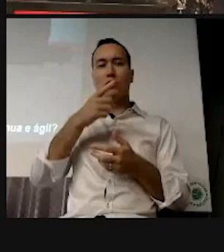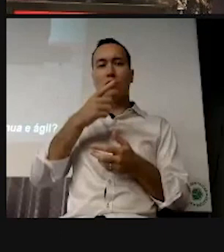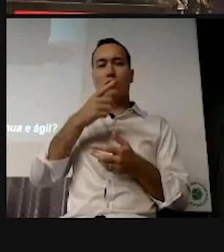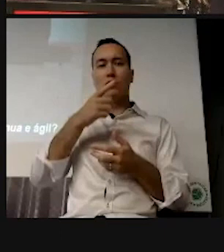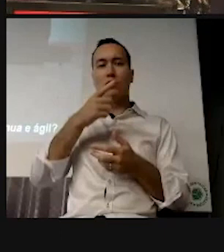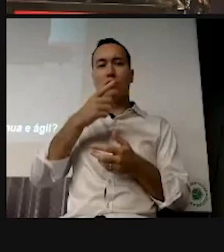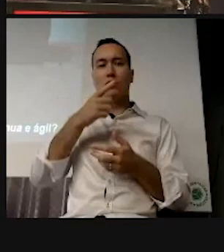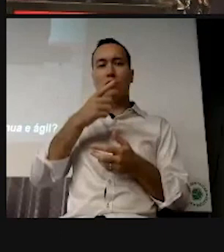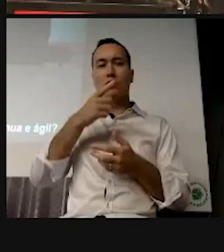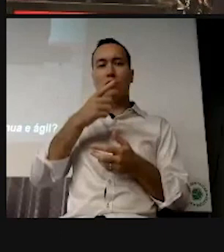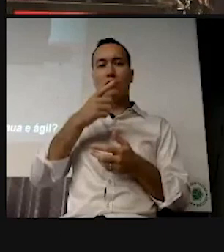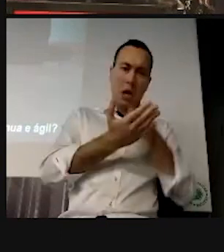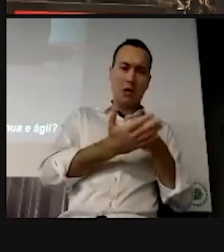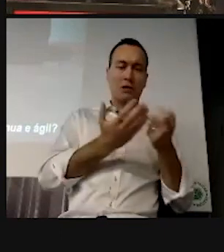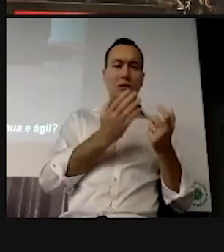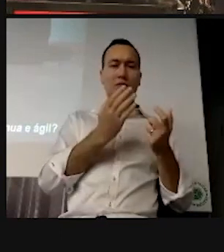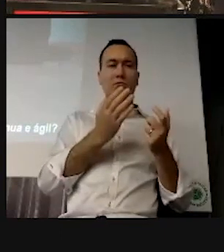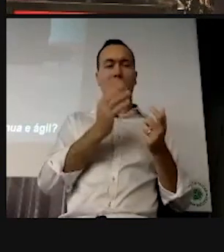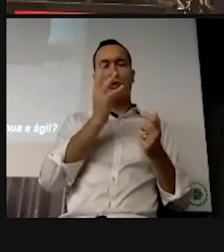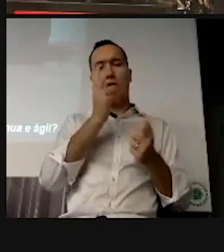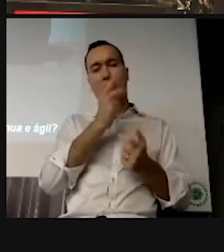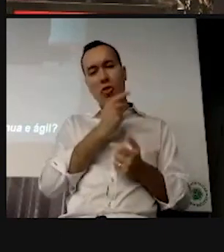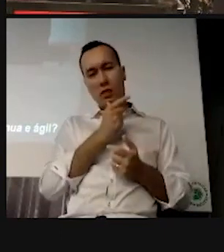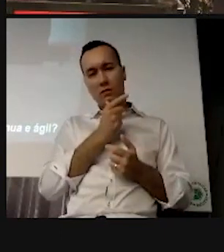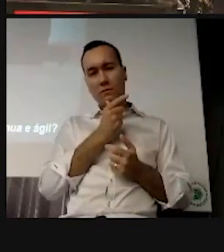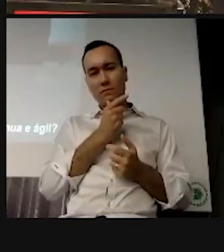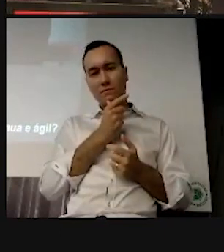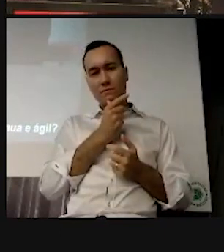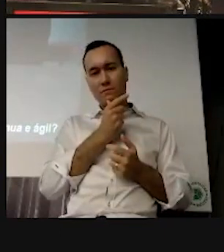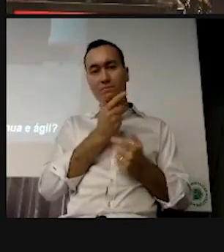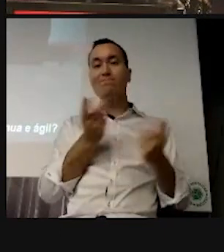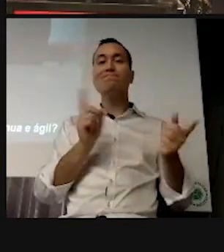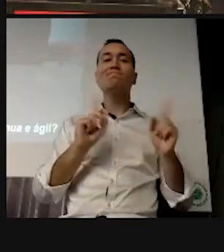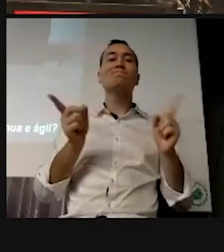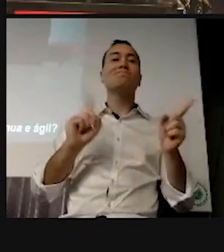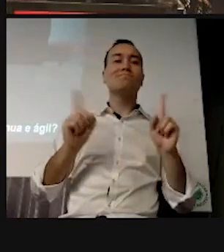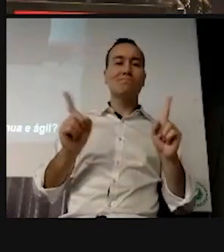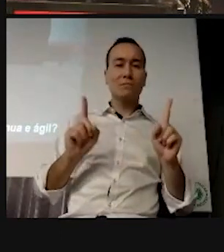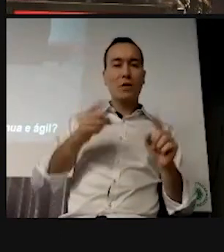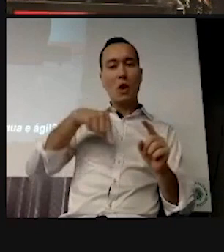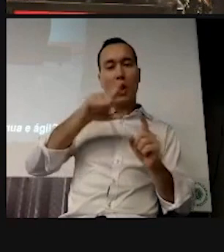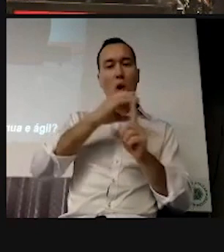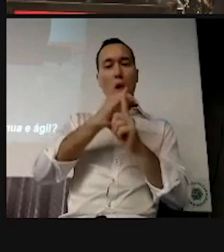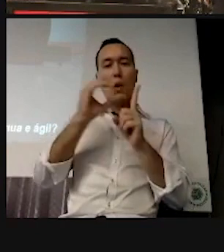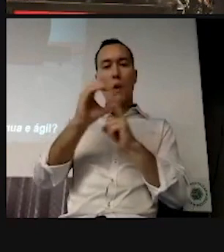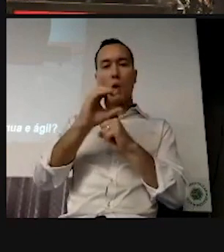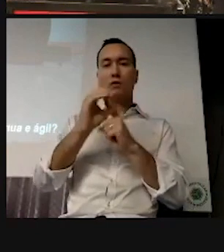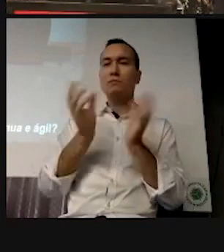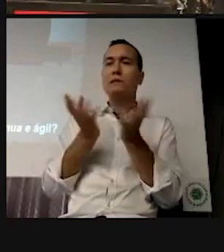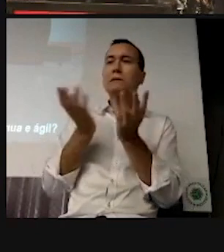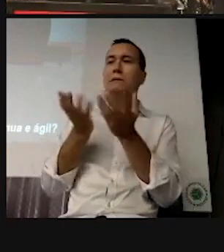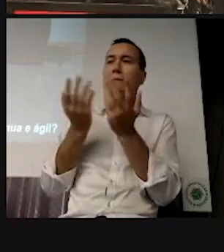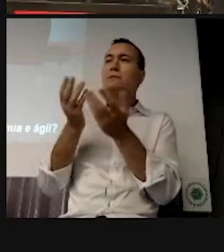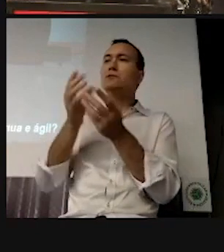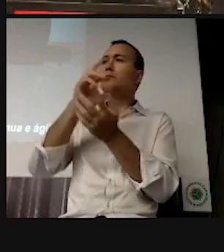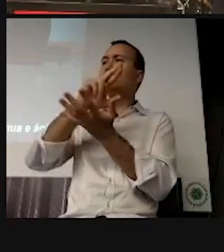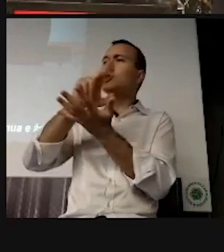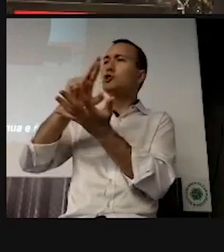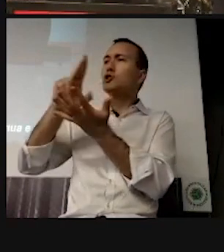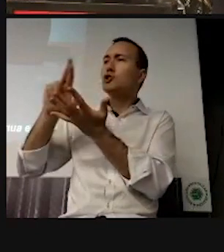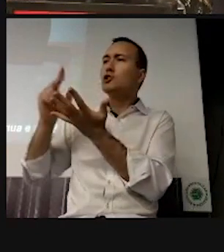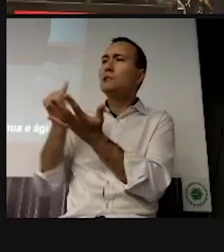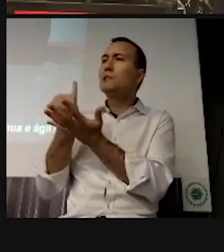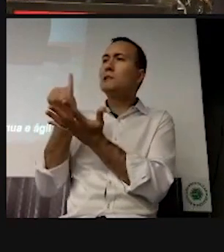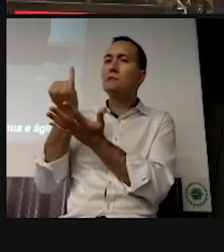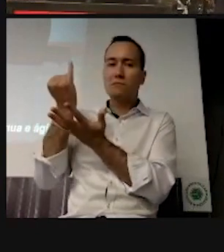mais para viver o ágil, né? A nossa cultura incentiva, de fato, a diversidade? Tem RH que você